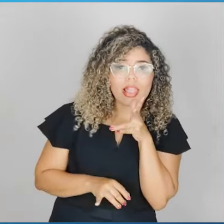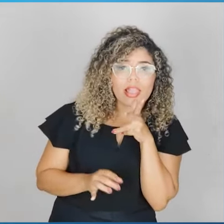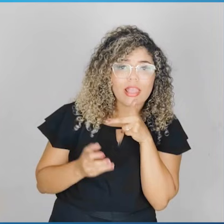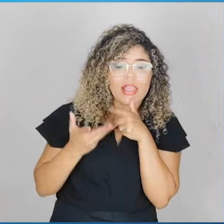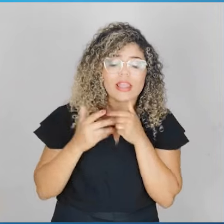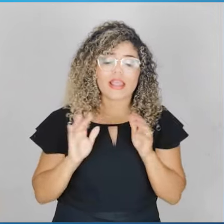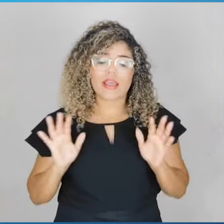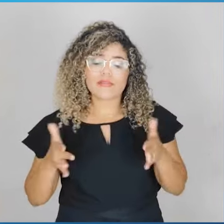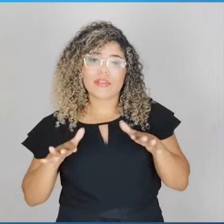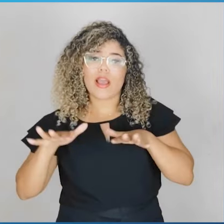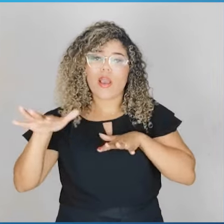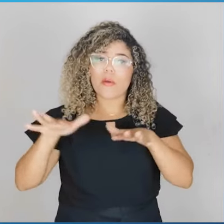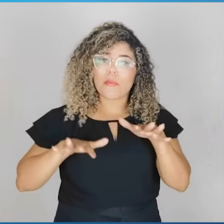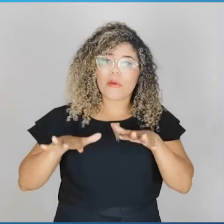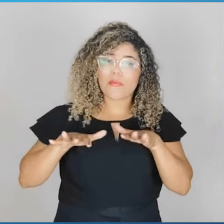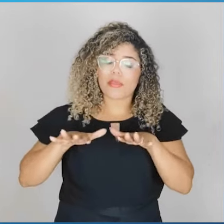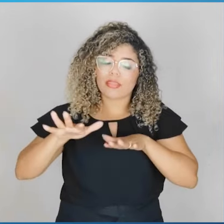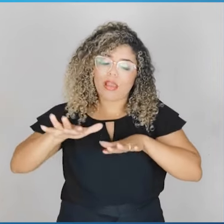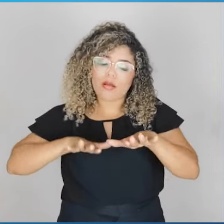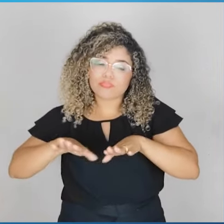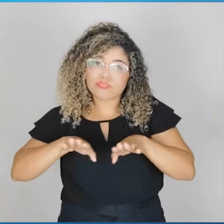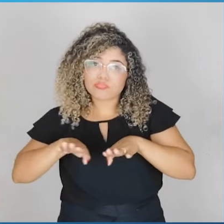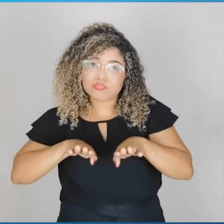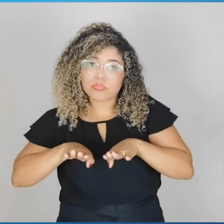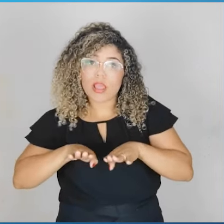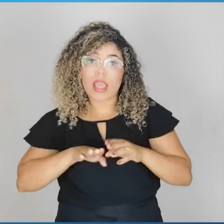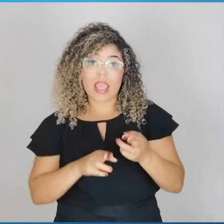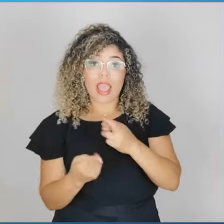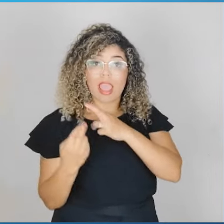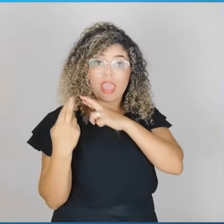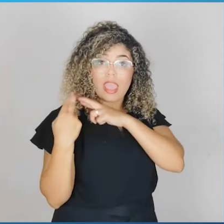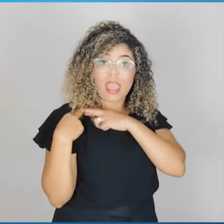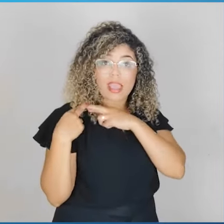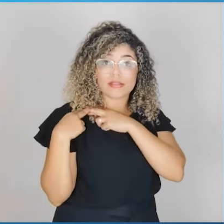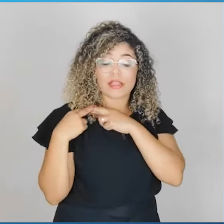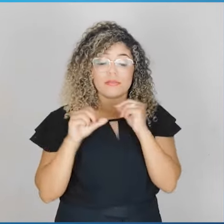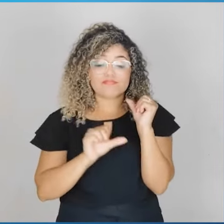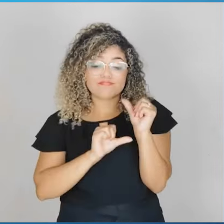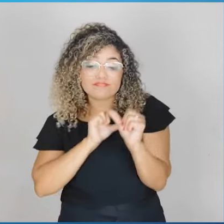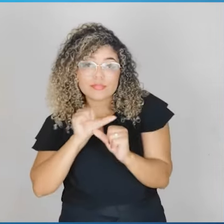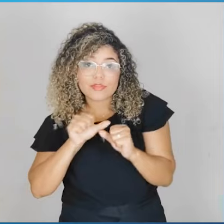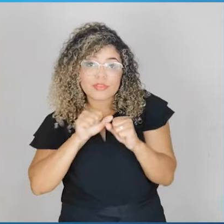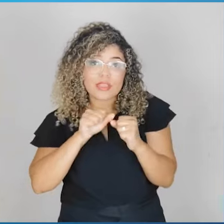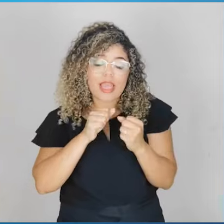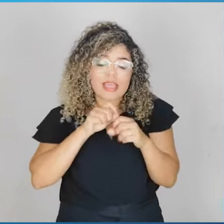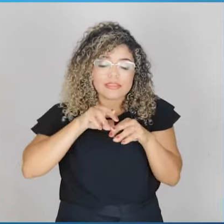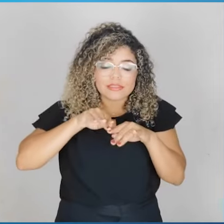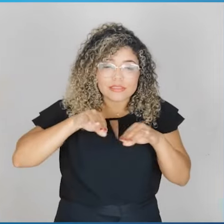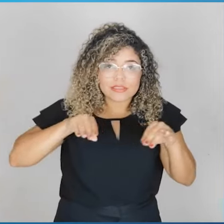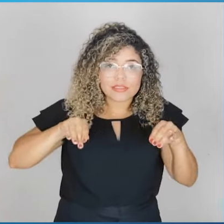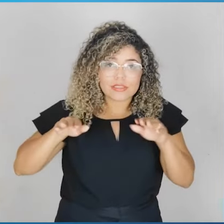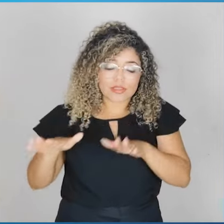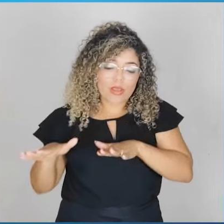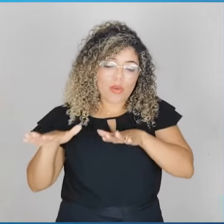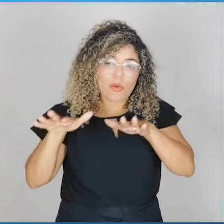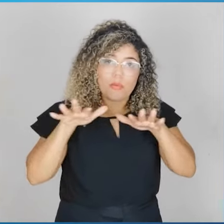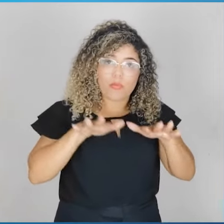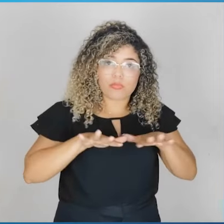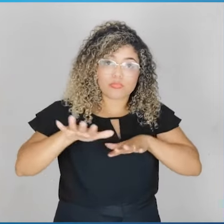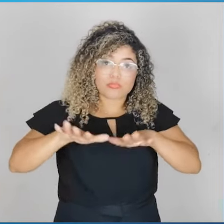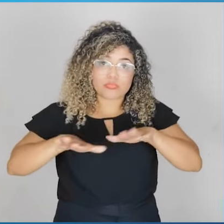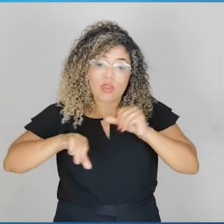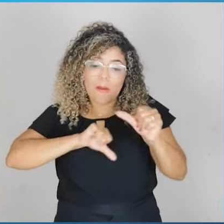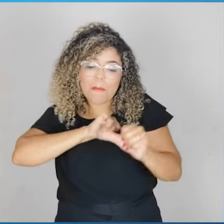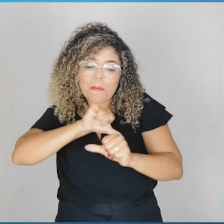função da movimentação das placas tectônicas, que são responsáveis pela migração de estruturas de relevo de um local para outro, modificando as